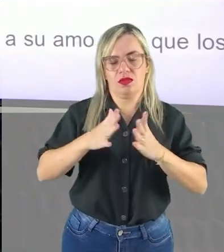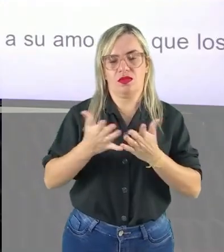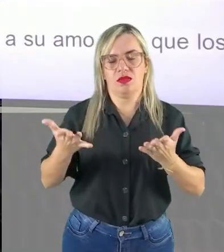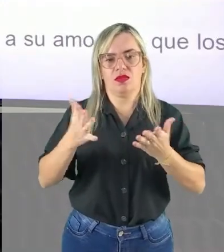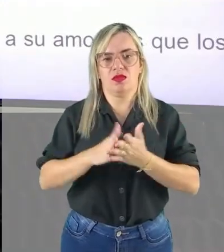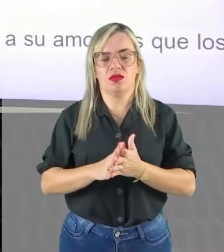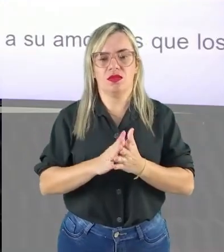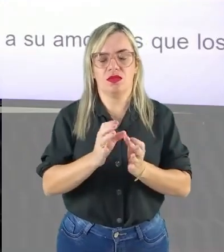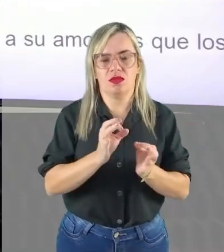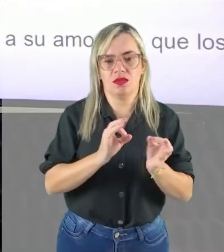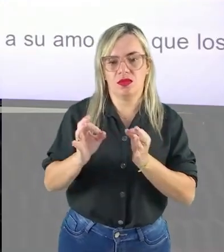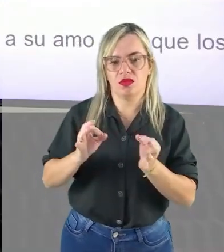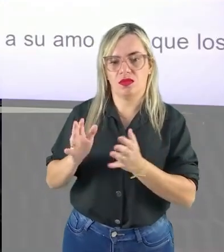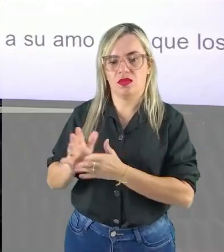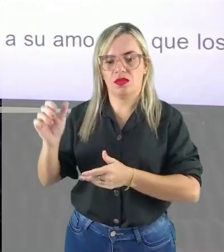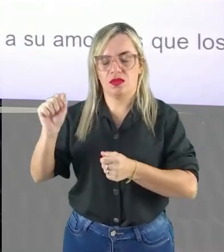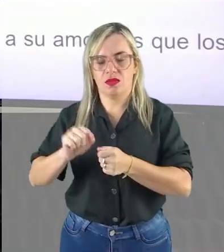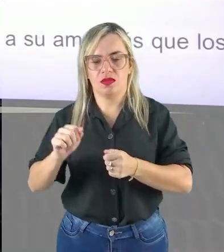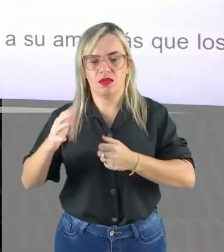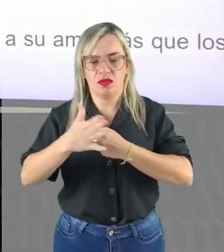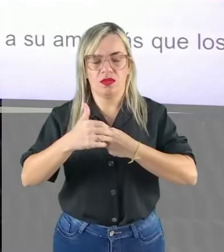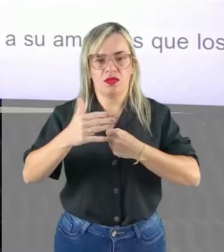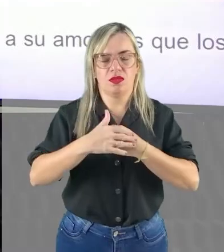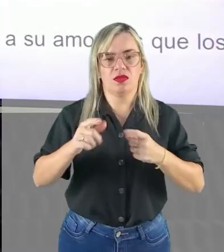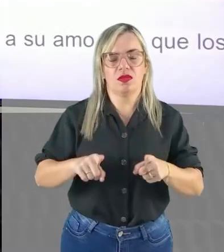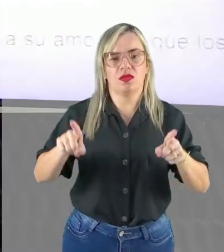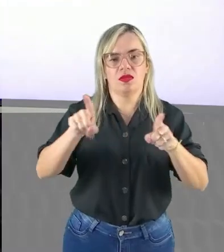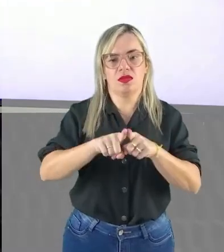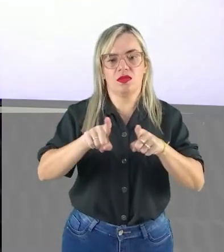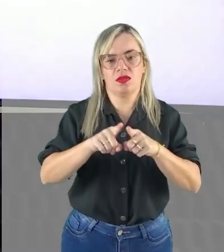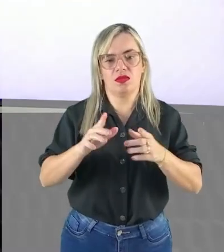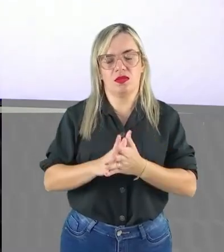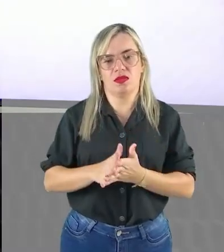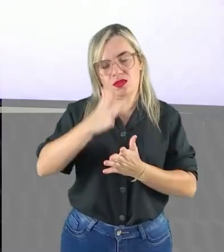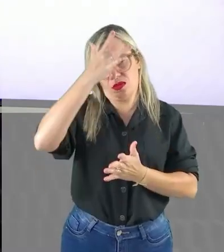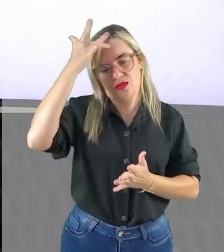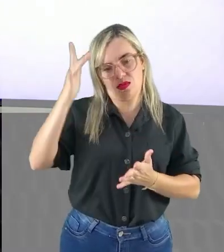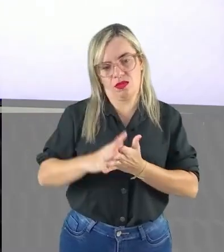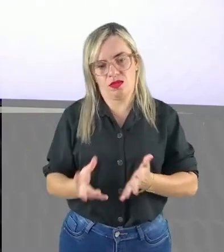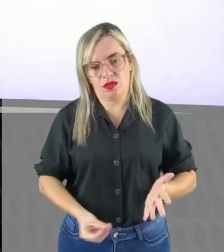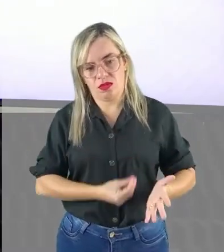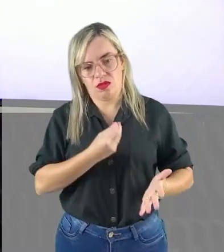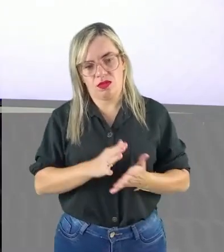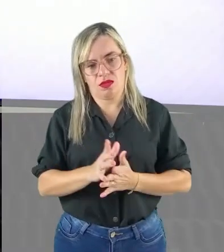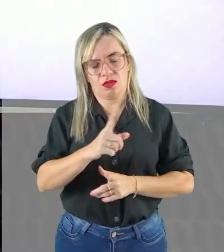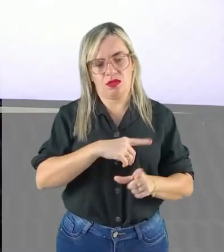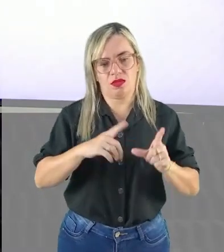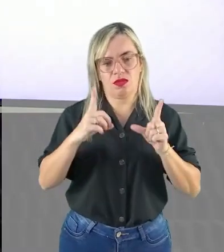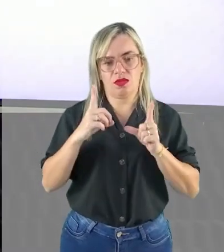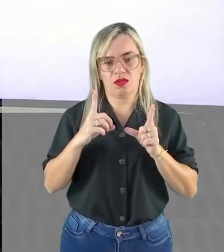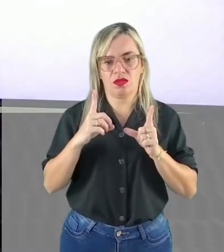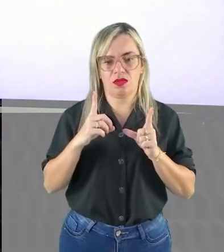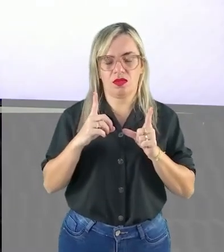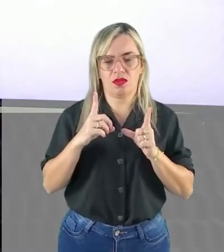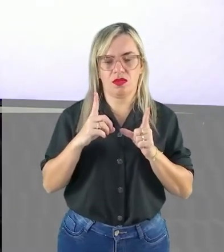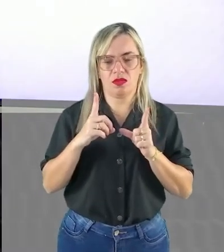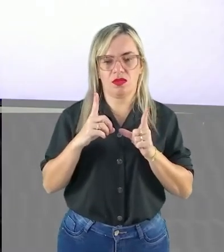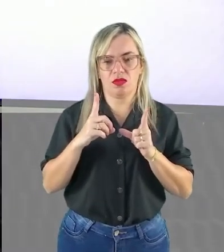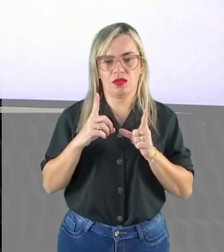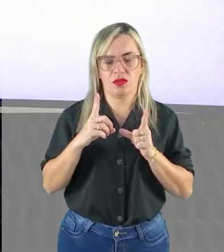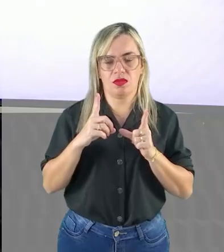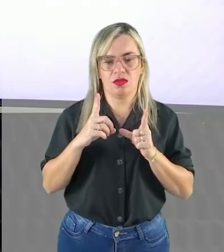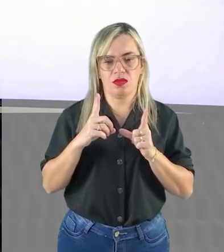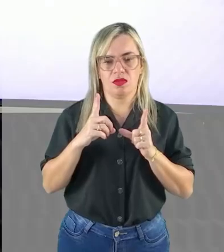programado para ele fazer essa carícia também com o seu dono. Explicar que a companhia japonesa está doando o robogato à